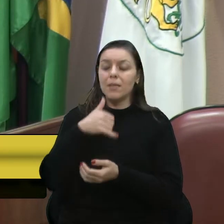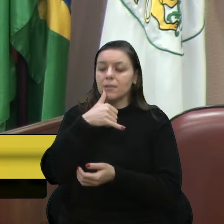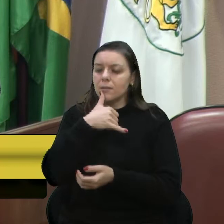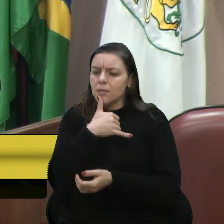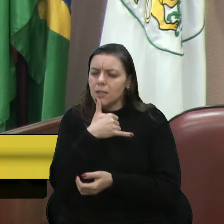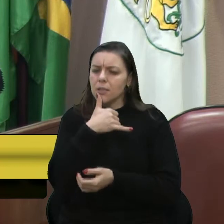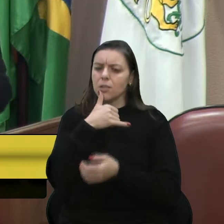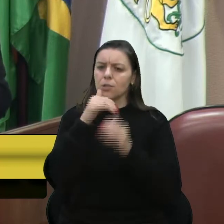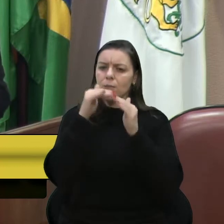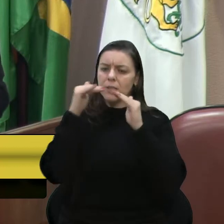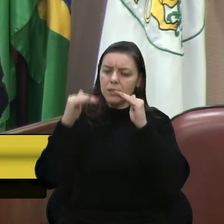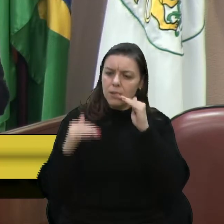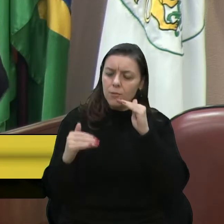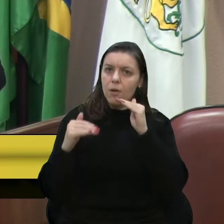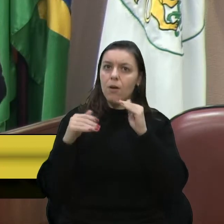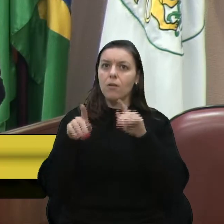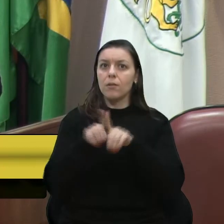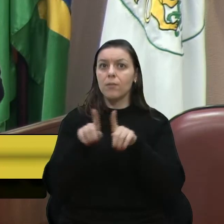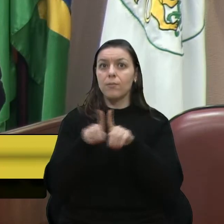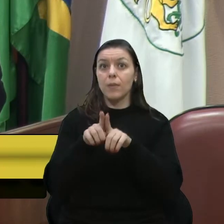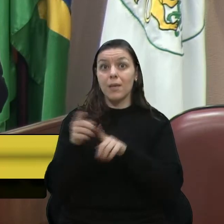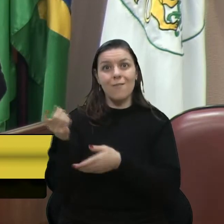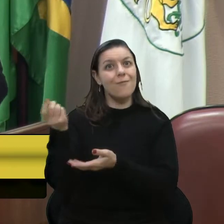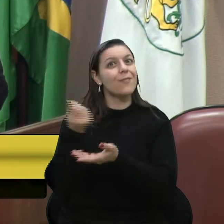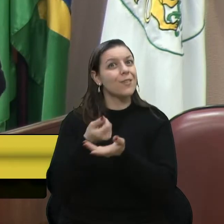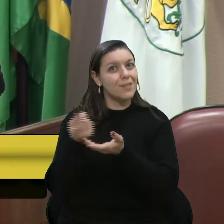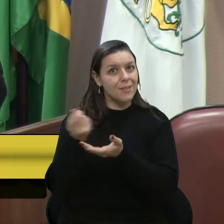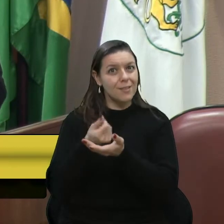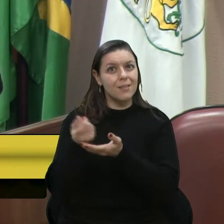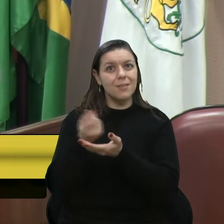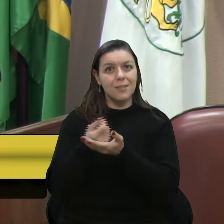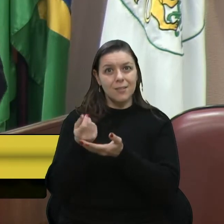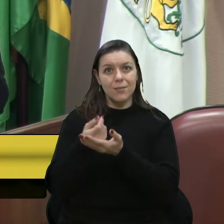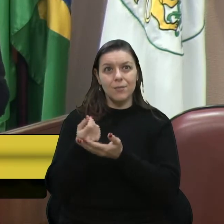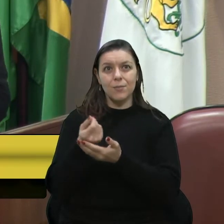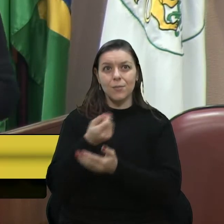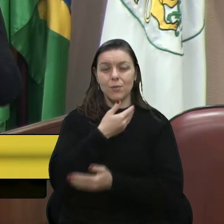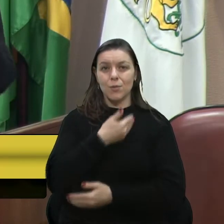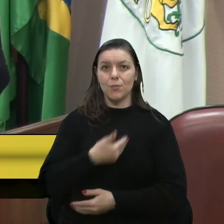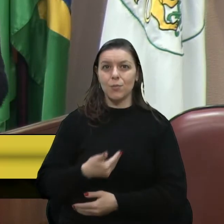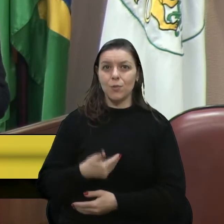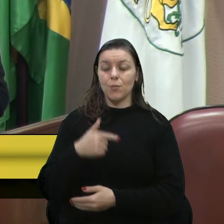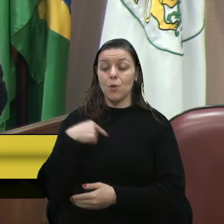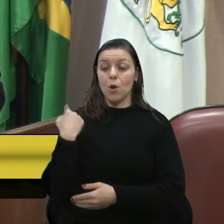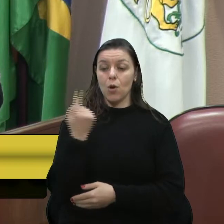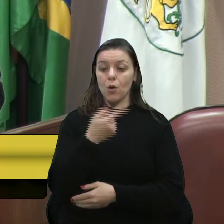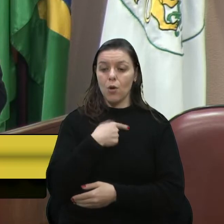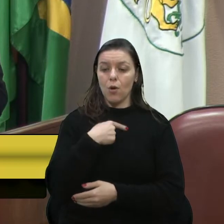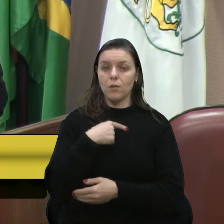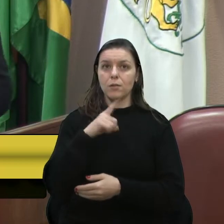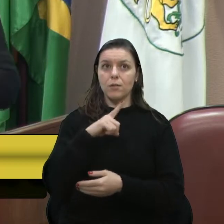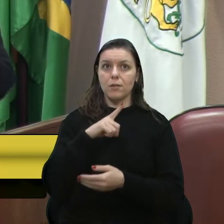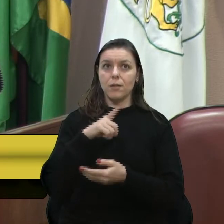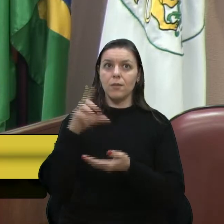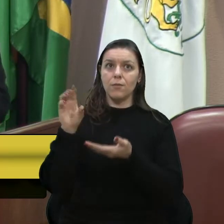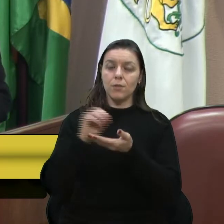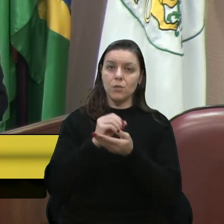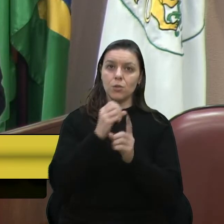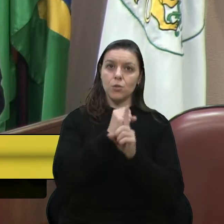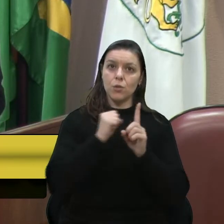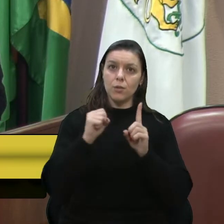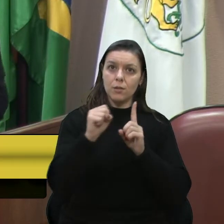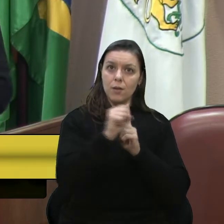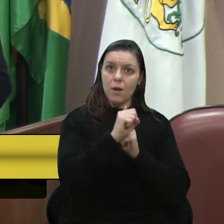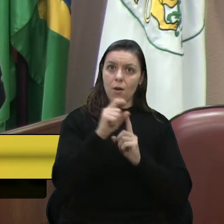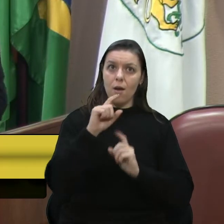mais desigual, e economizando financeiramente um dinheiro público, um dinheiro nosso, que investido no social, é